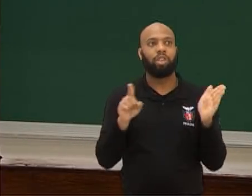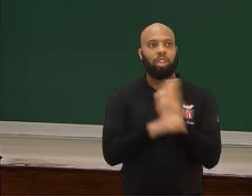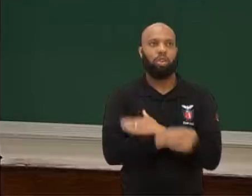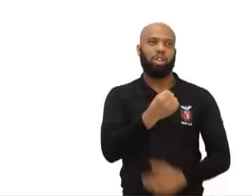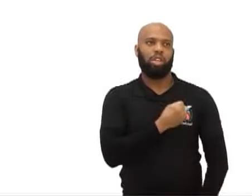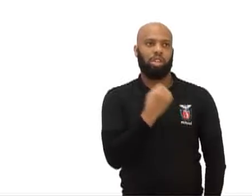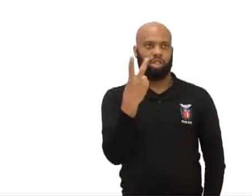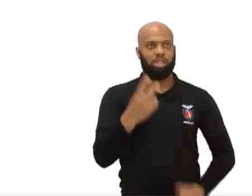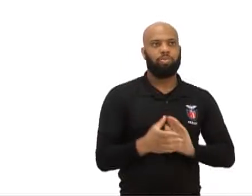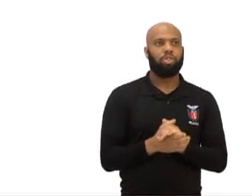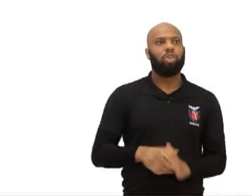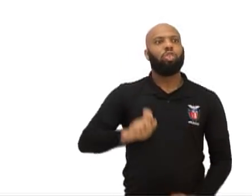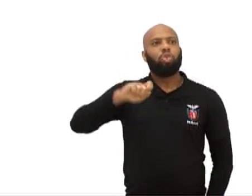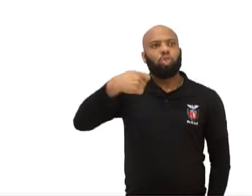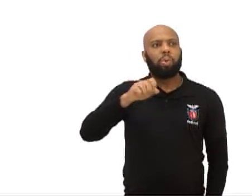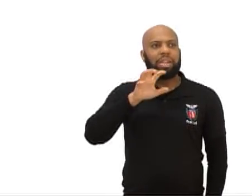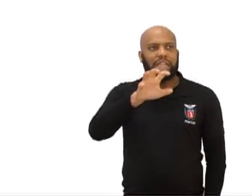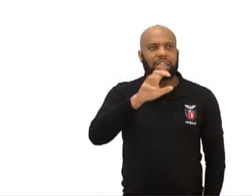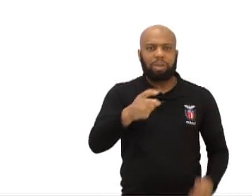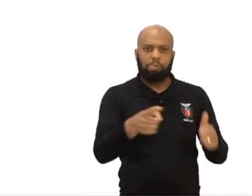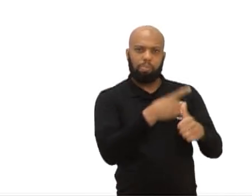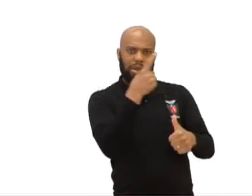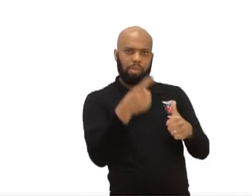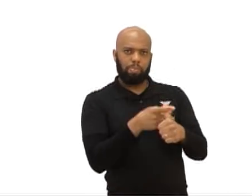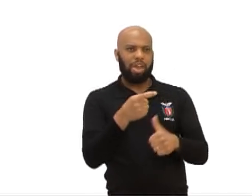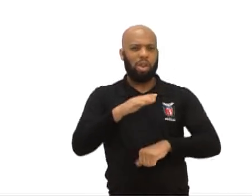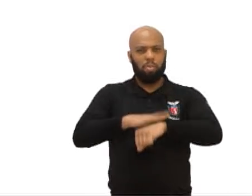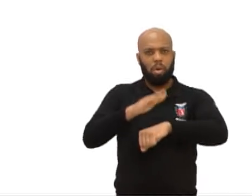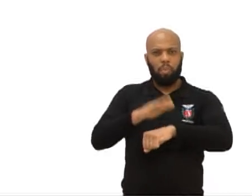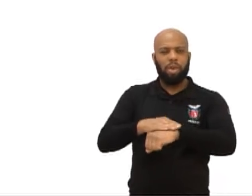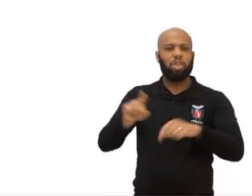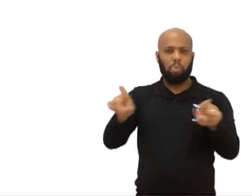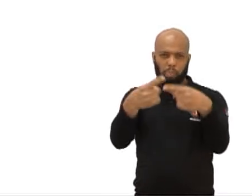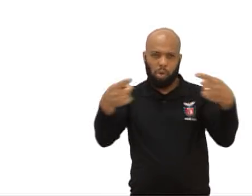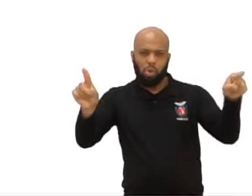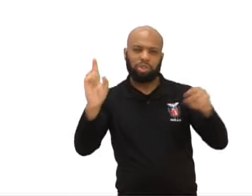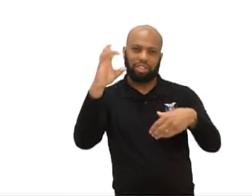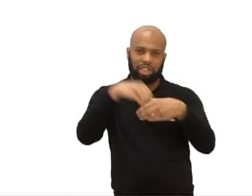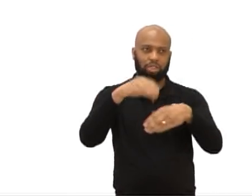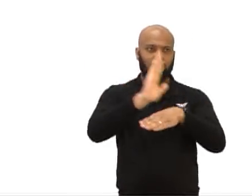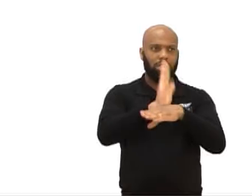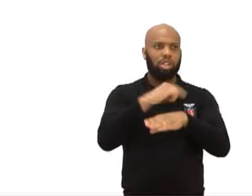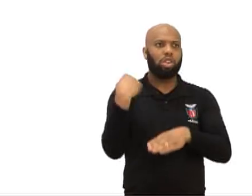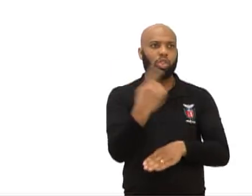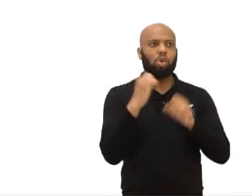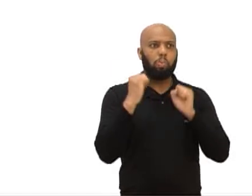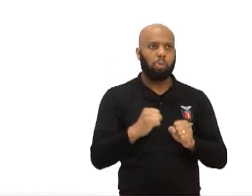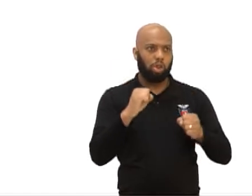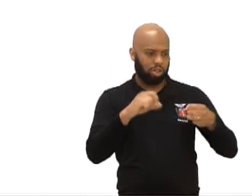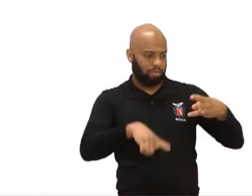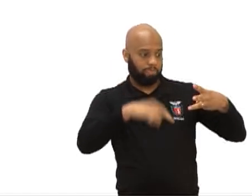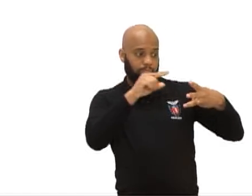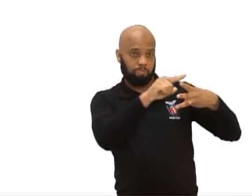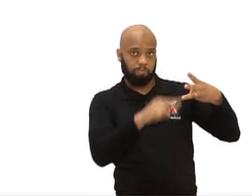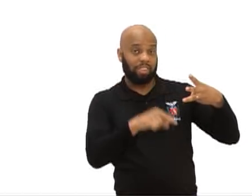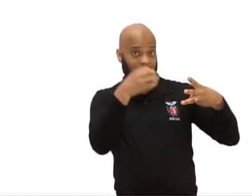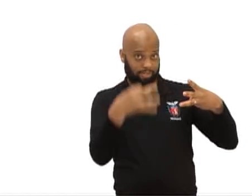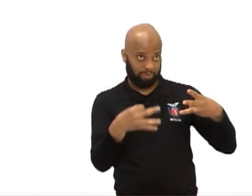número 2. Sobre esse primeiro momento da sonoplastia no cinema, podemos afirmar